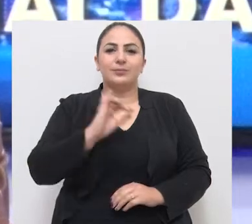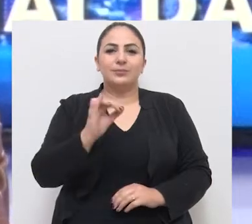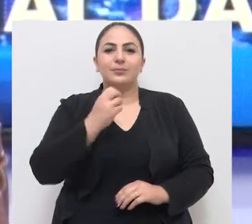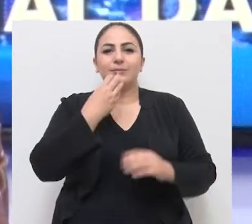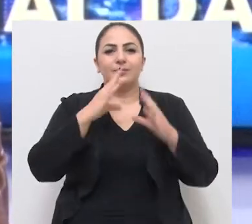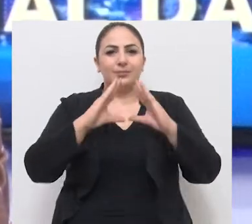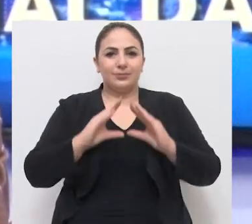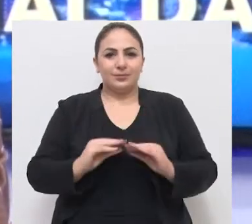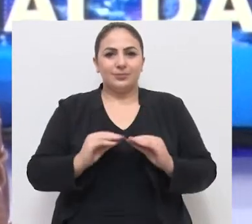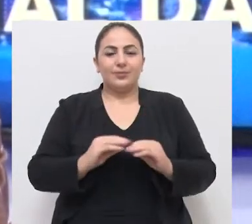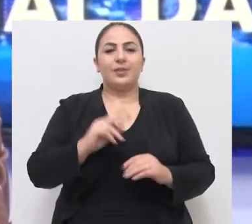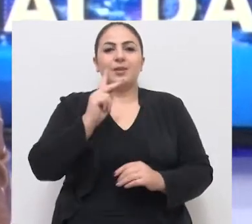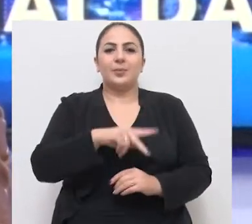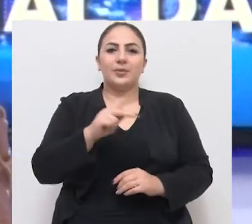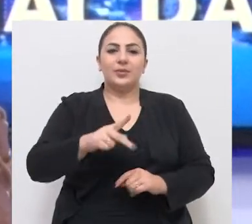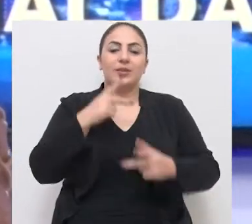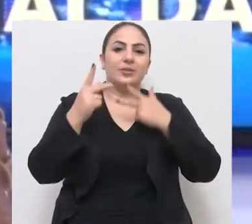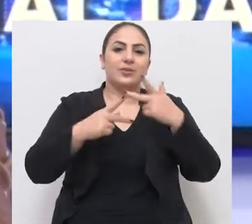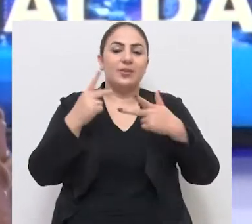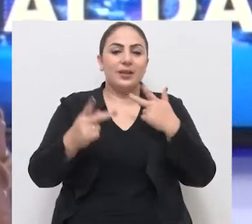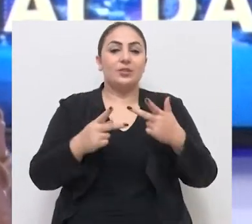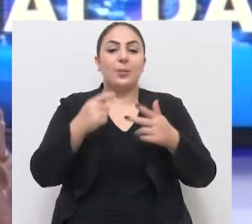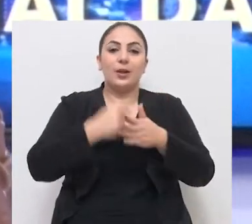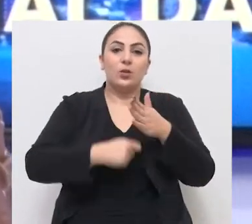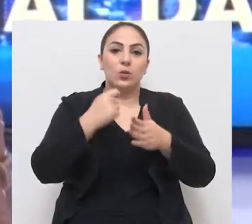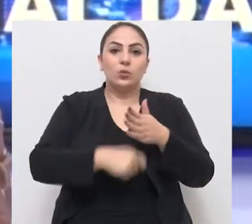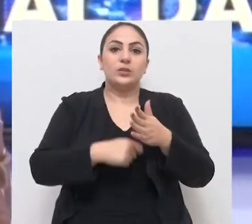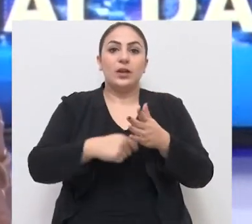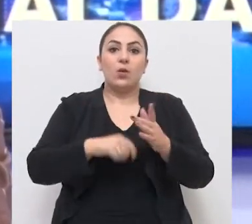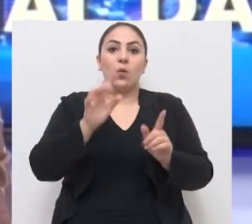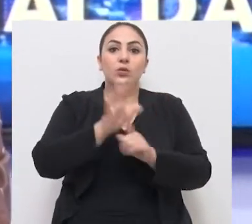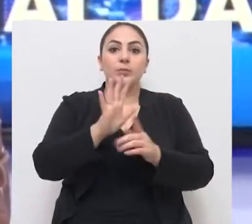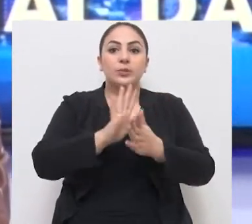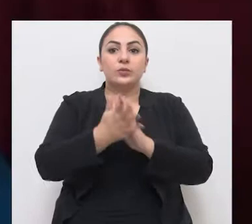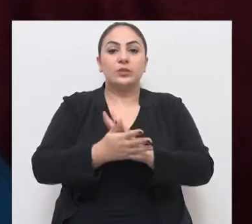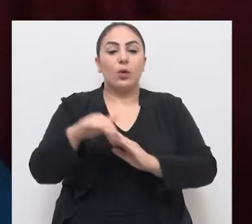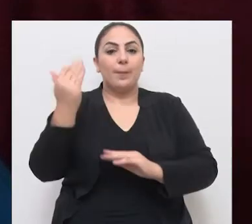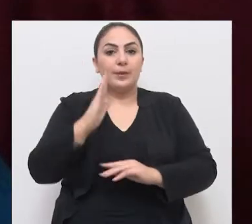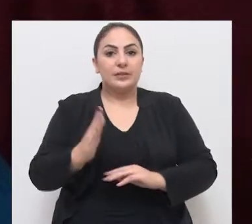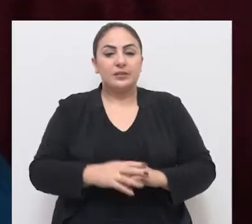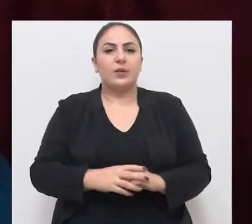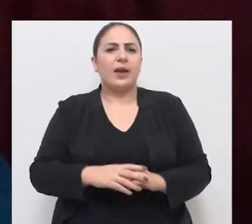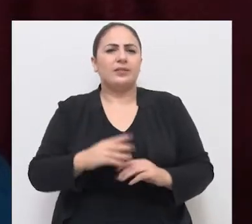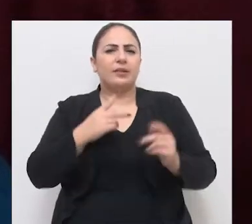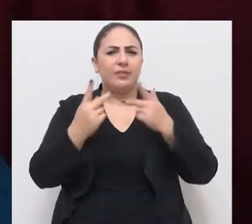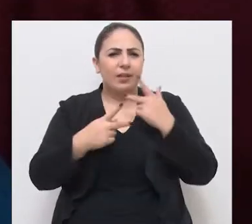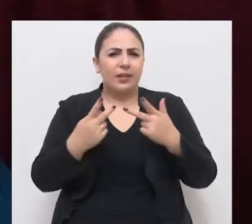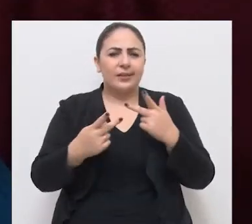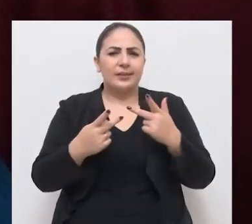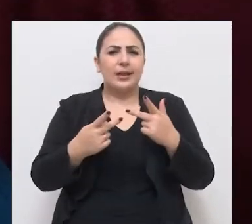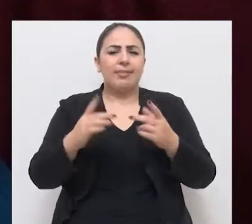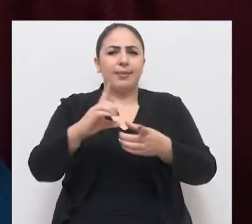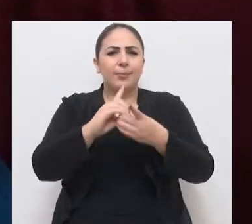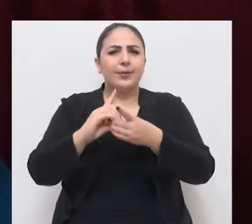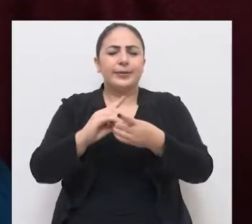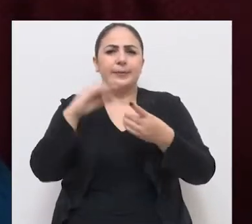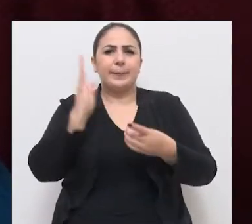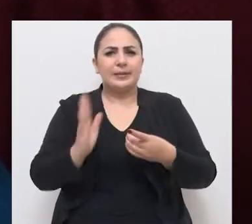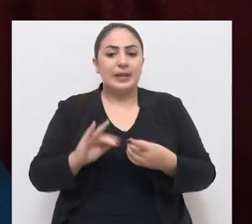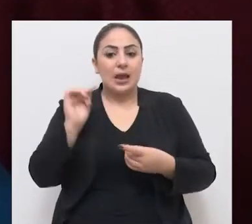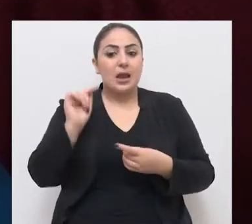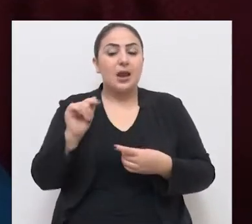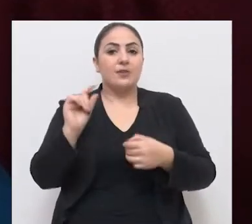Olá, boa noite. Professora fala sobre a luta antirracista no Brasil. Esse mito da democracia racial